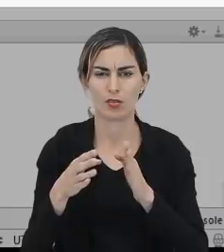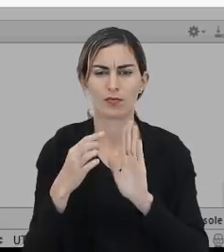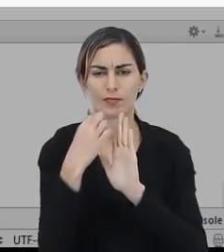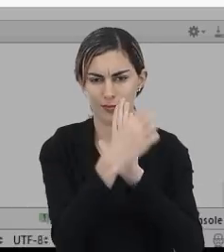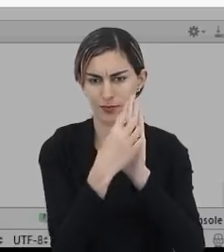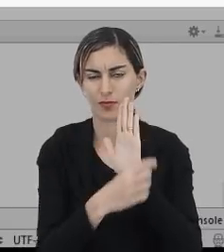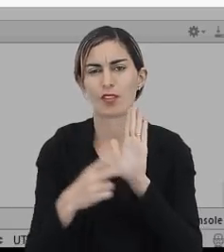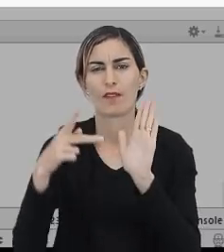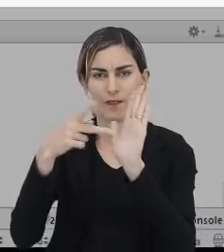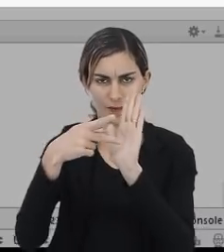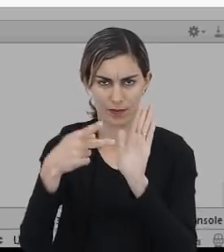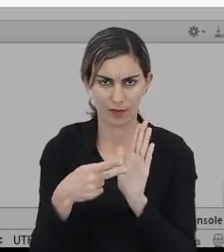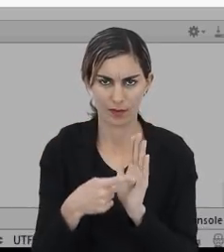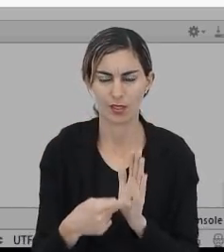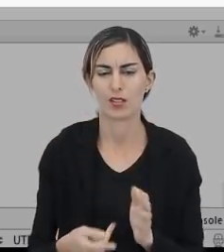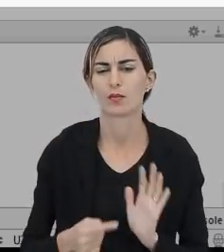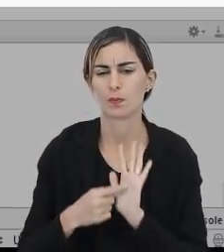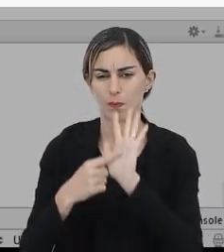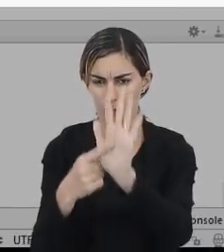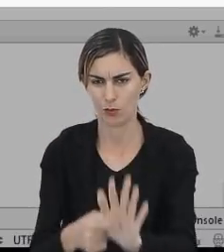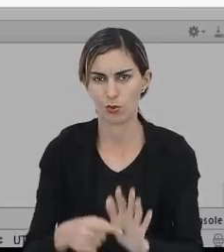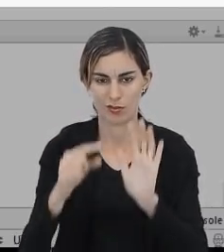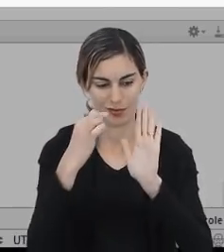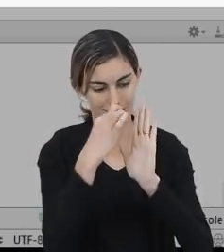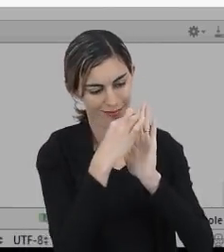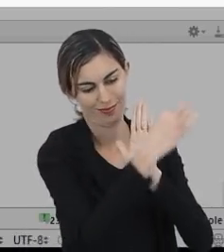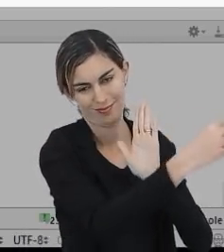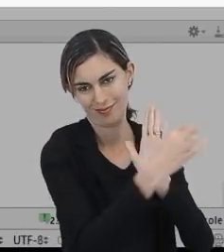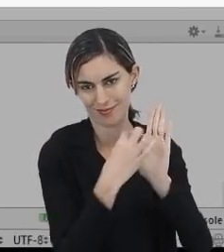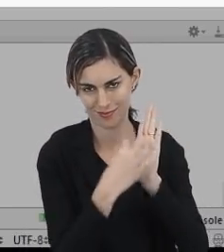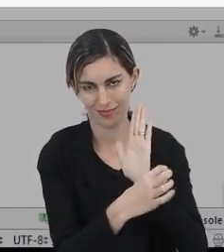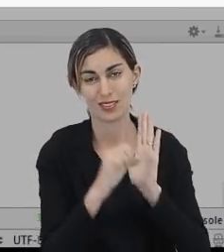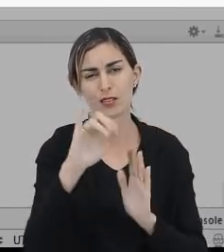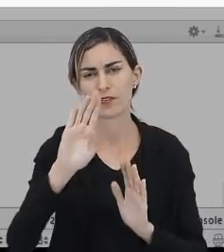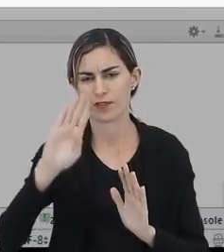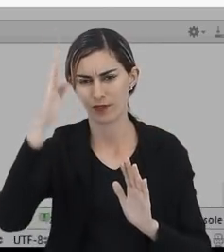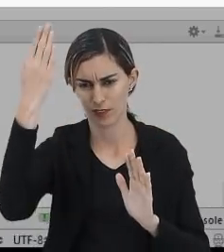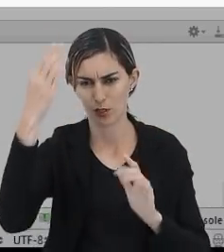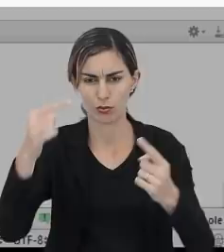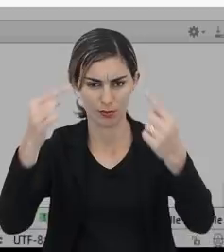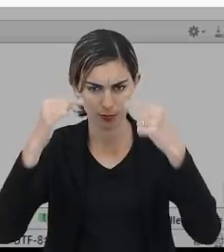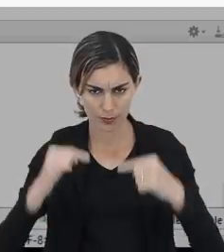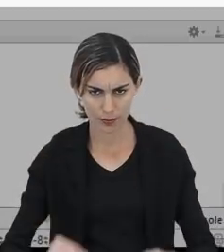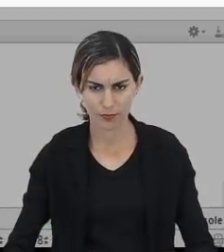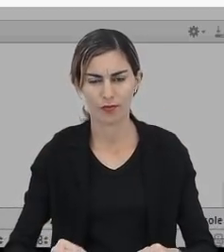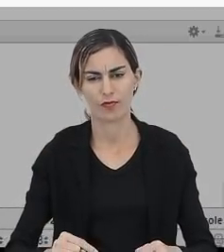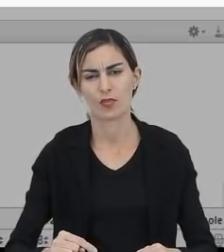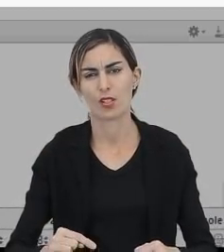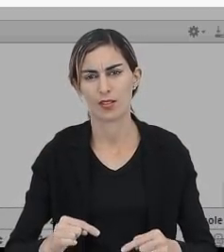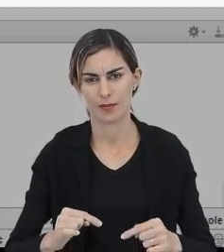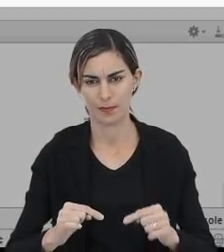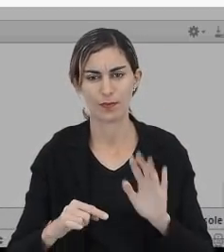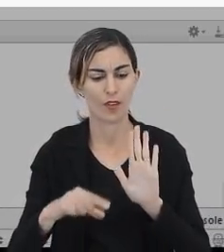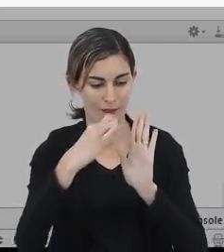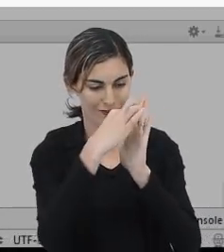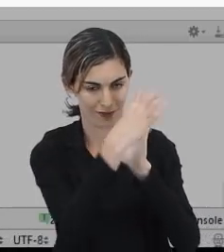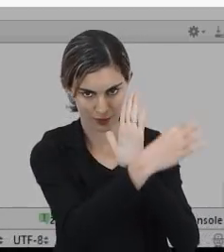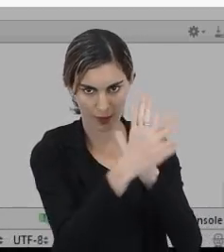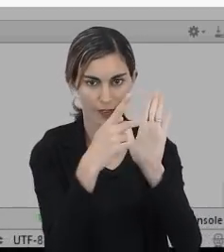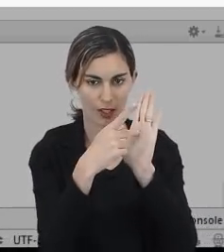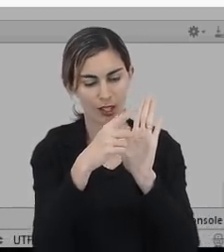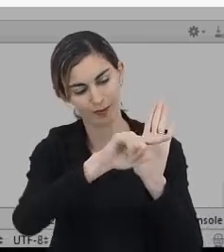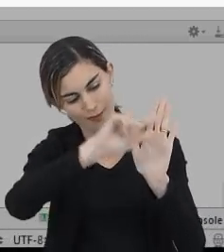fluxo. Se ele for verdadeiro, ele faz esta linha, se ele for falso, ele vai fazer esta outra. E